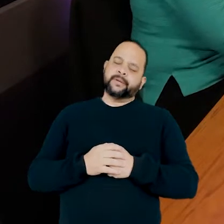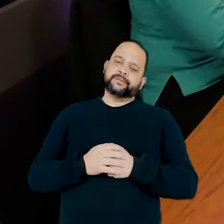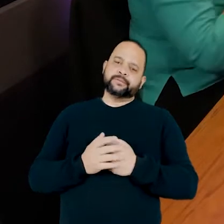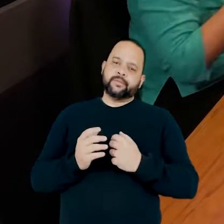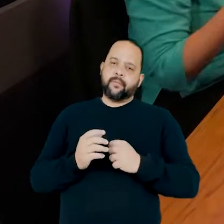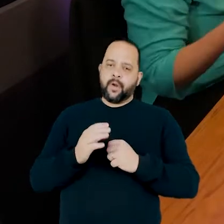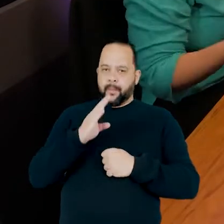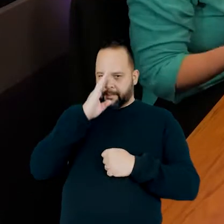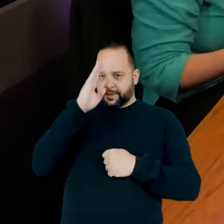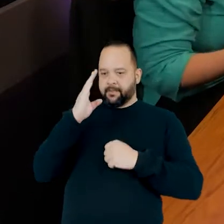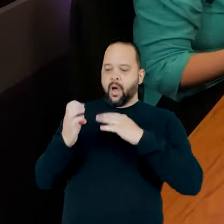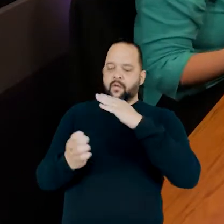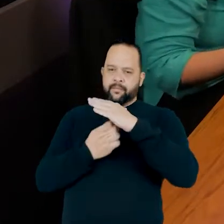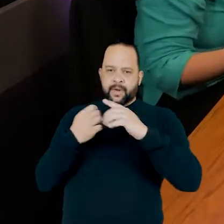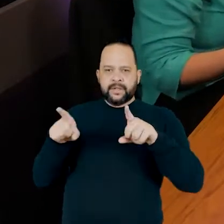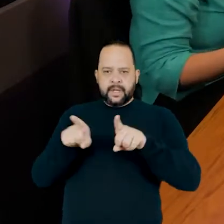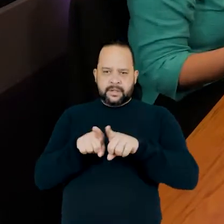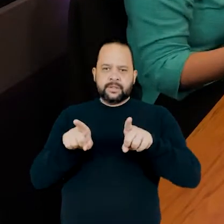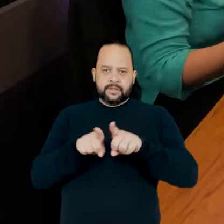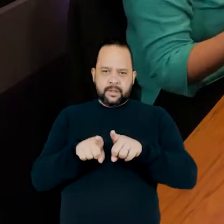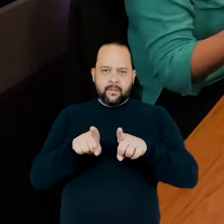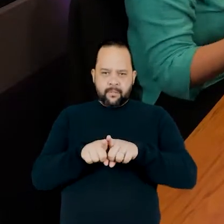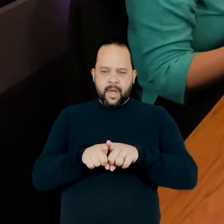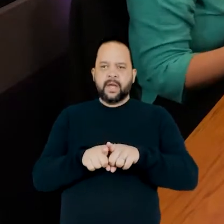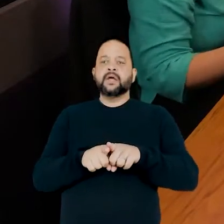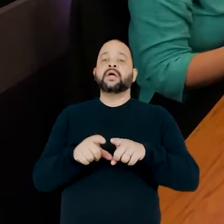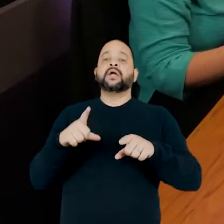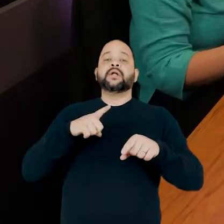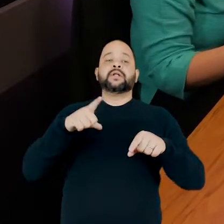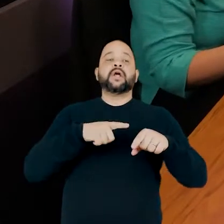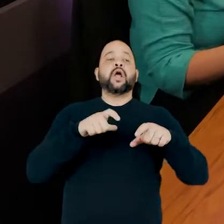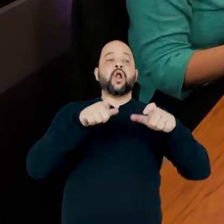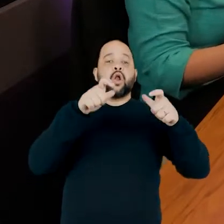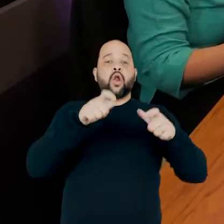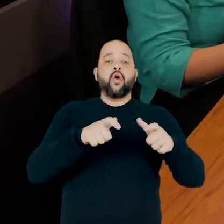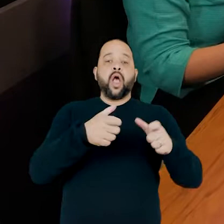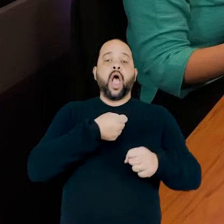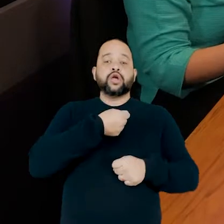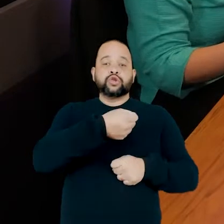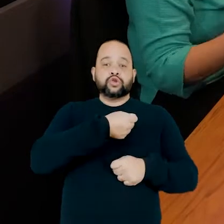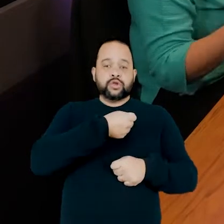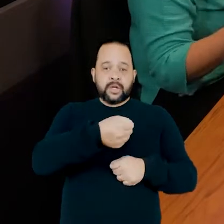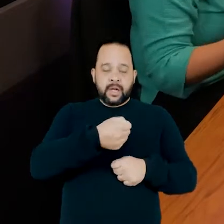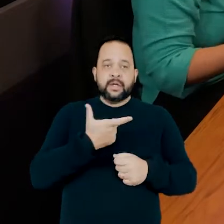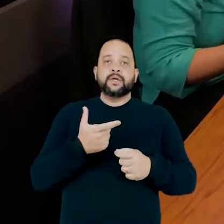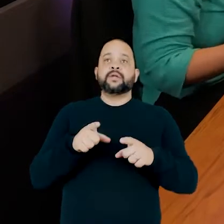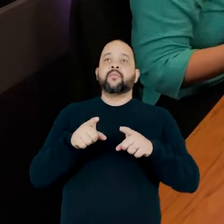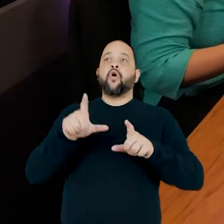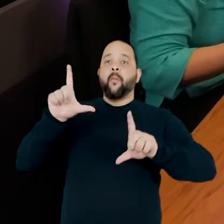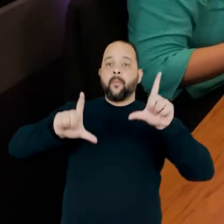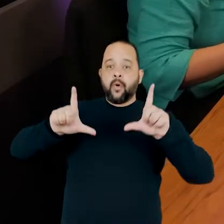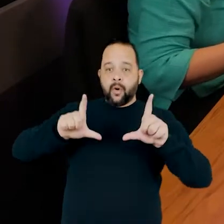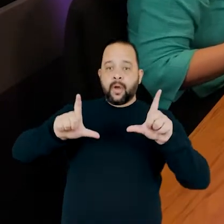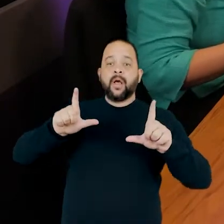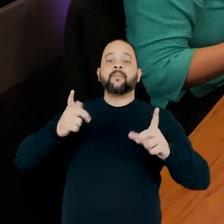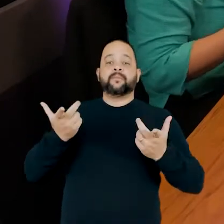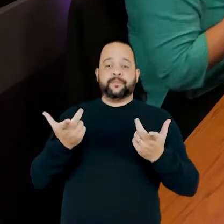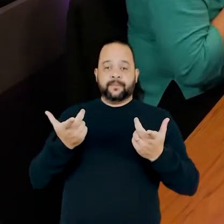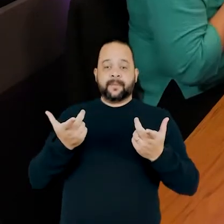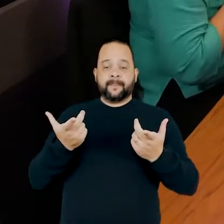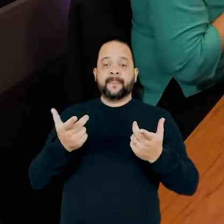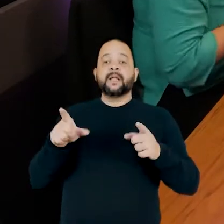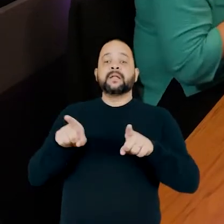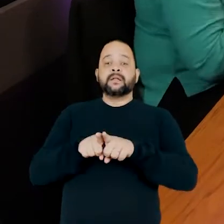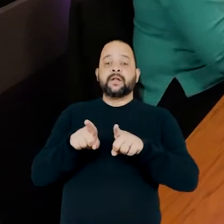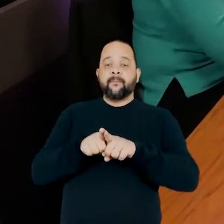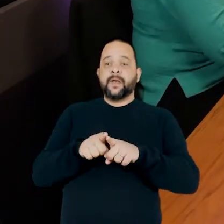como eu disse, a broadcast também. Então, a gente tem estúdios de jornalismo. Sim. É reality show, né? Que onde